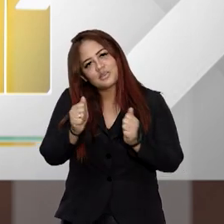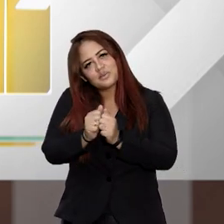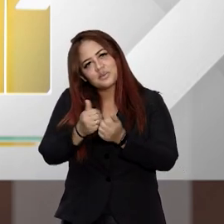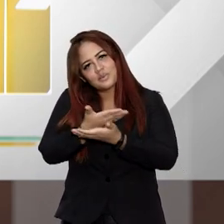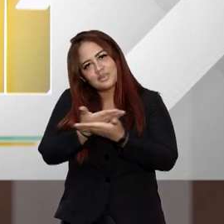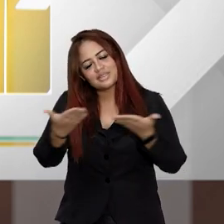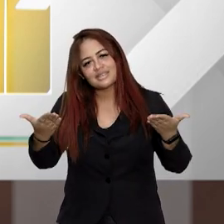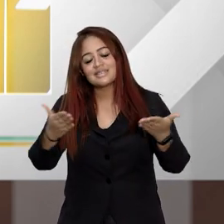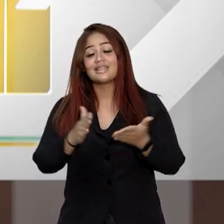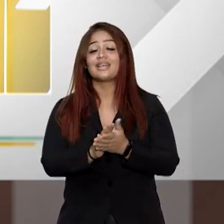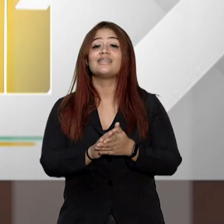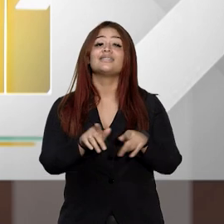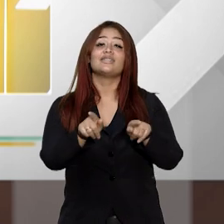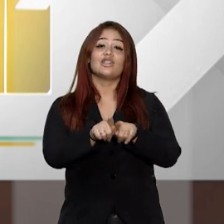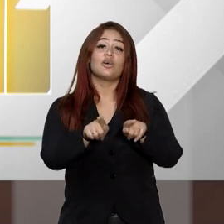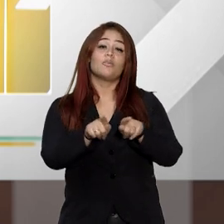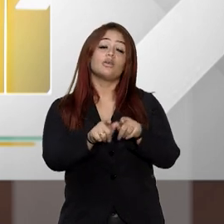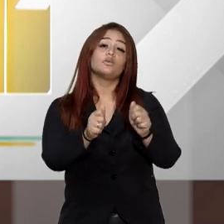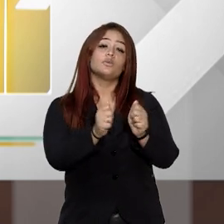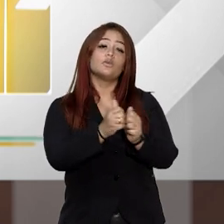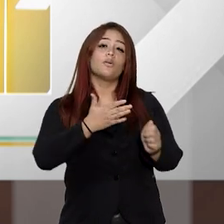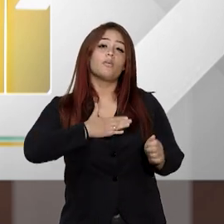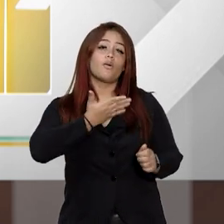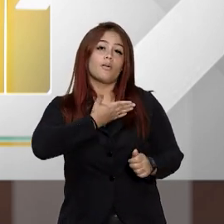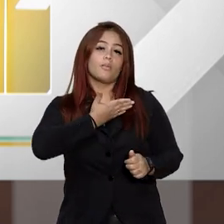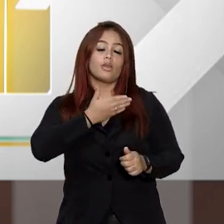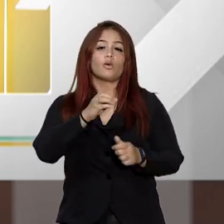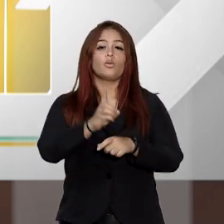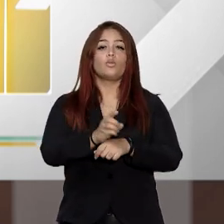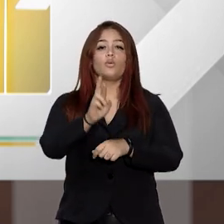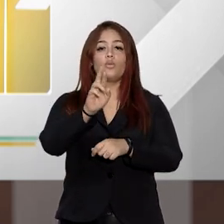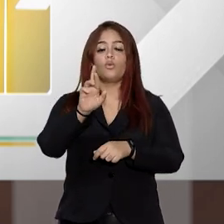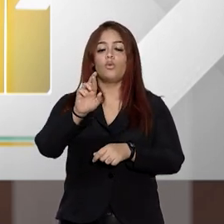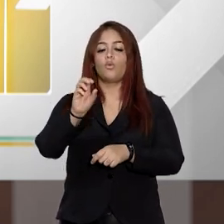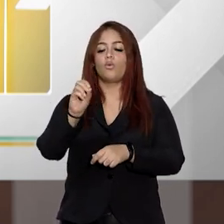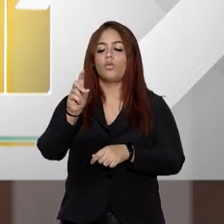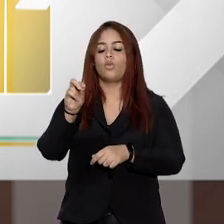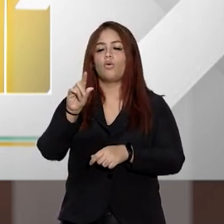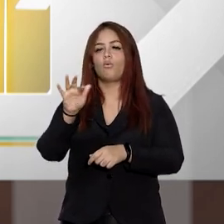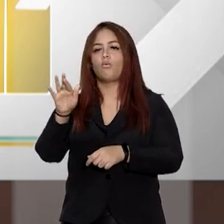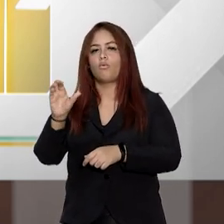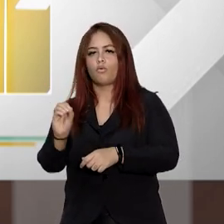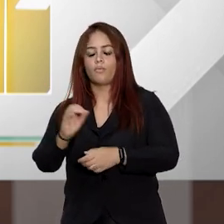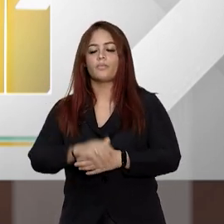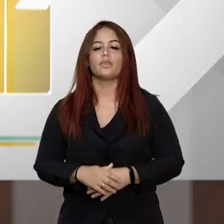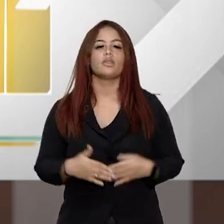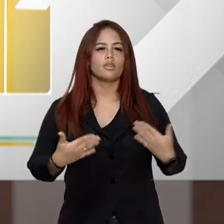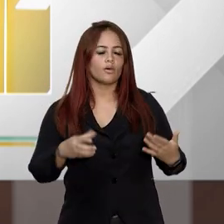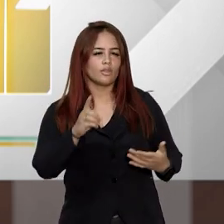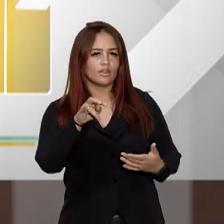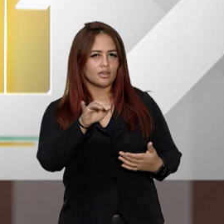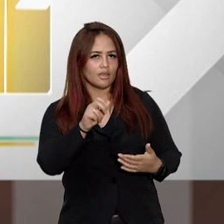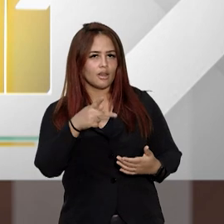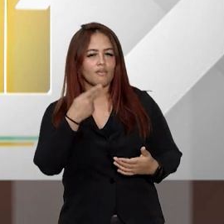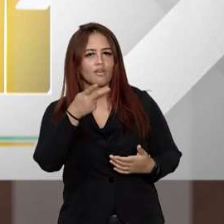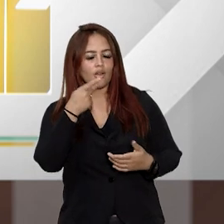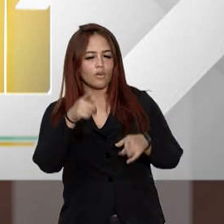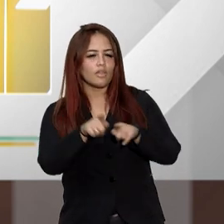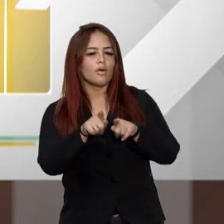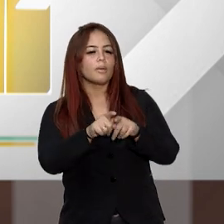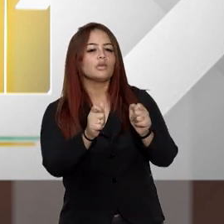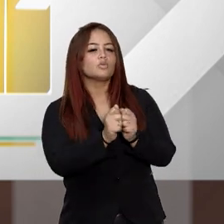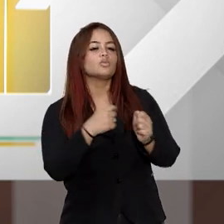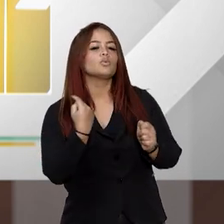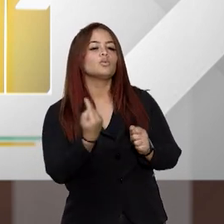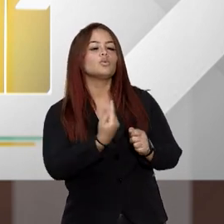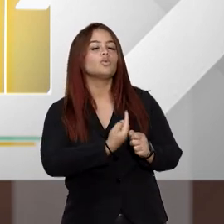com vocês, inclusive com meu colega, doutor Rodolfo. Bom, como a doutora Daniela antecipou, também